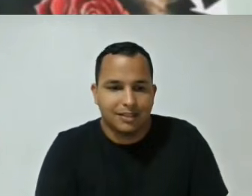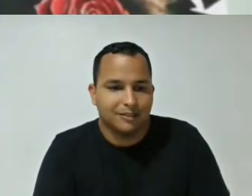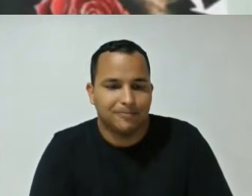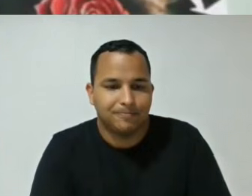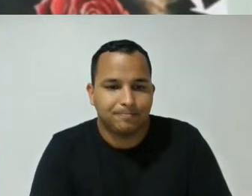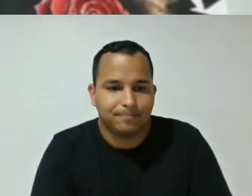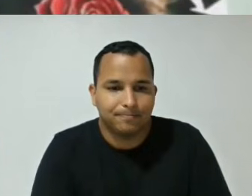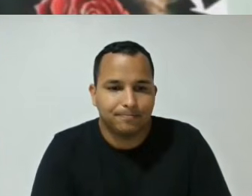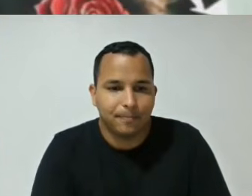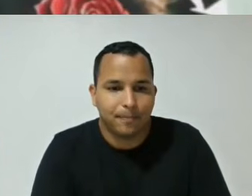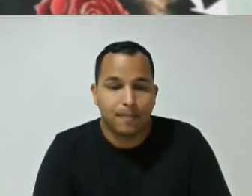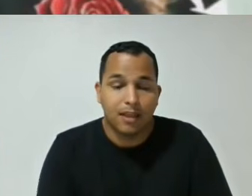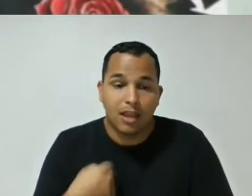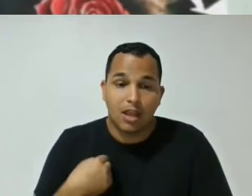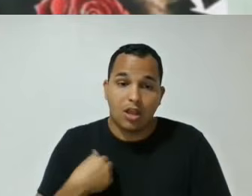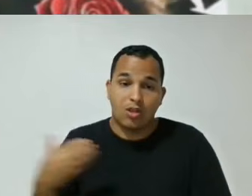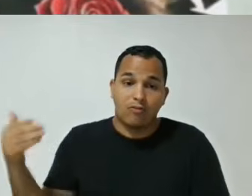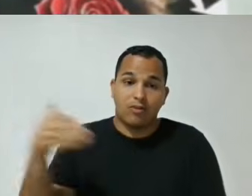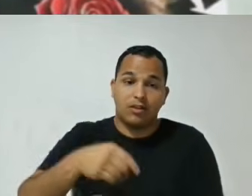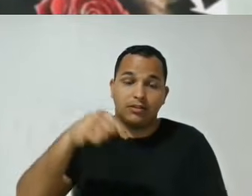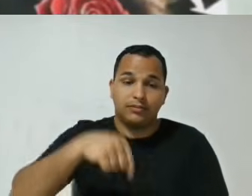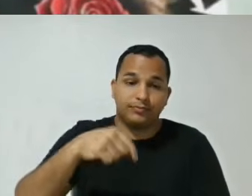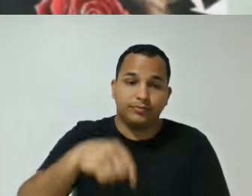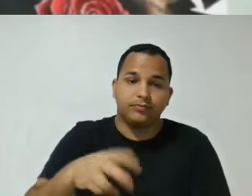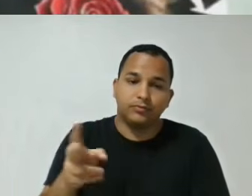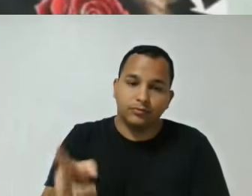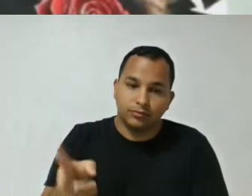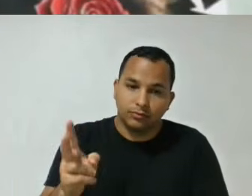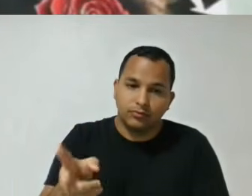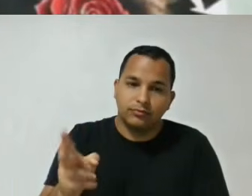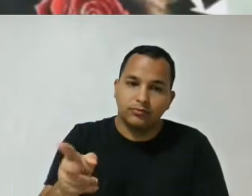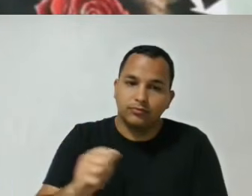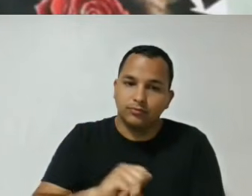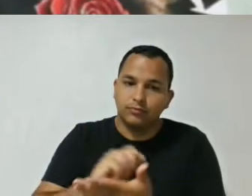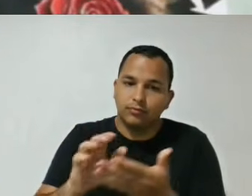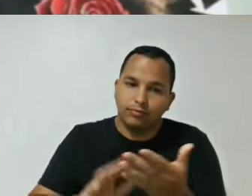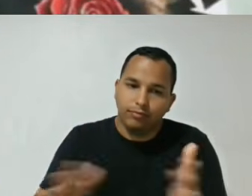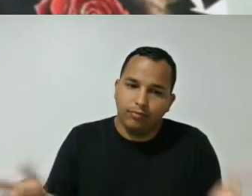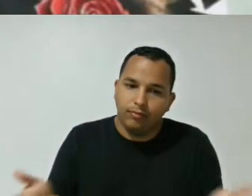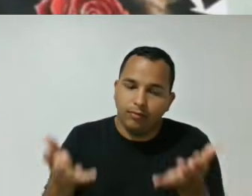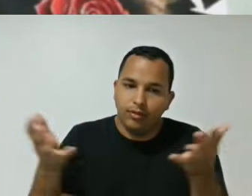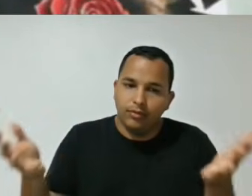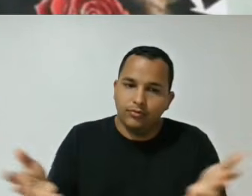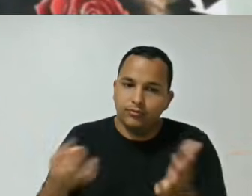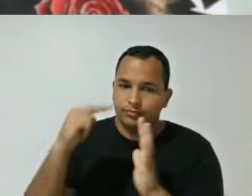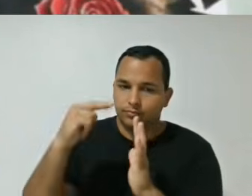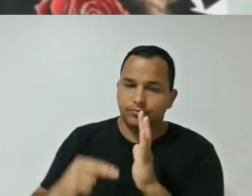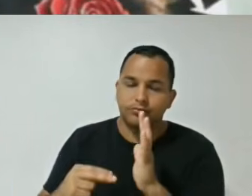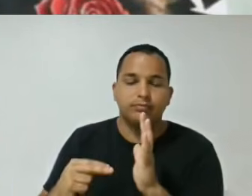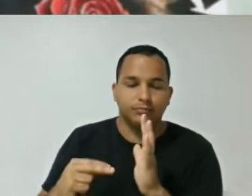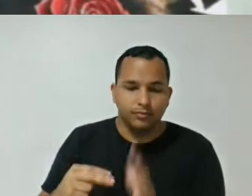quando eu vim para cá, eu continuei a fazer essas atividades de incentivo à leitura, sabe?